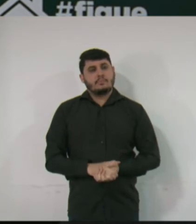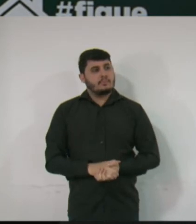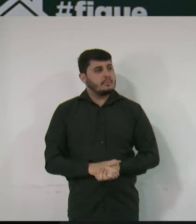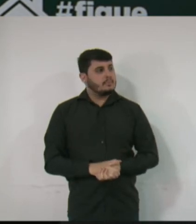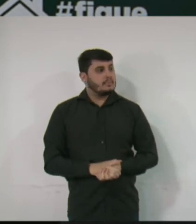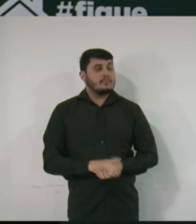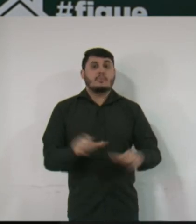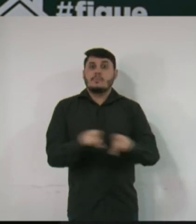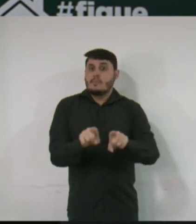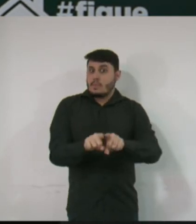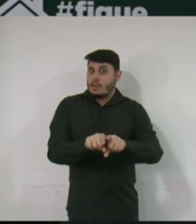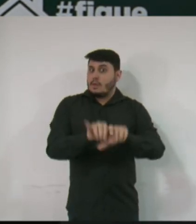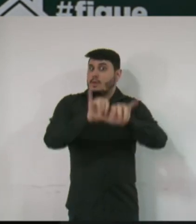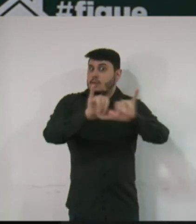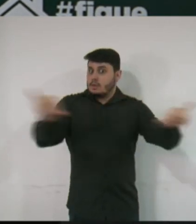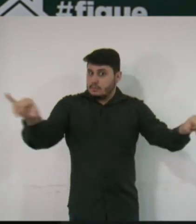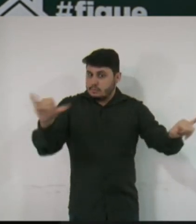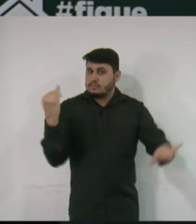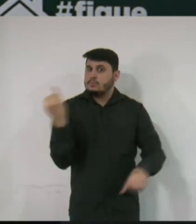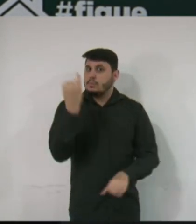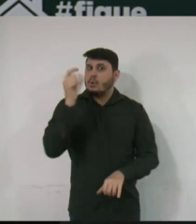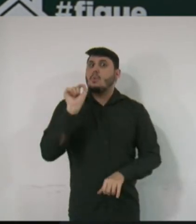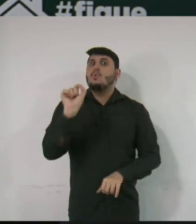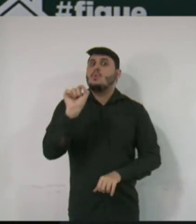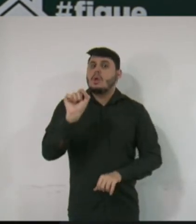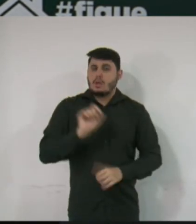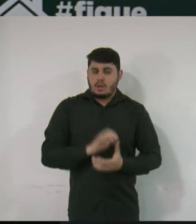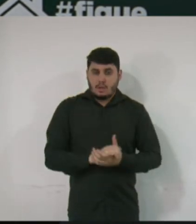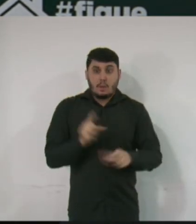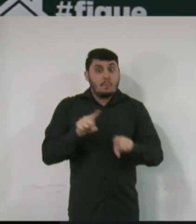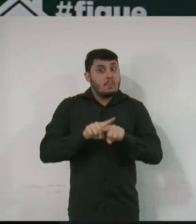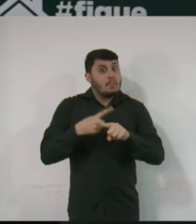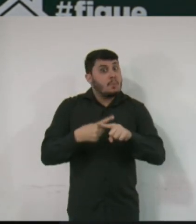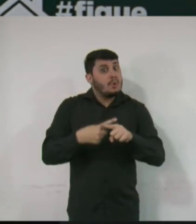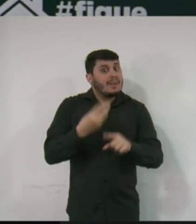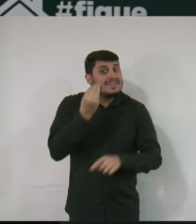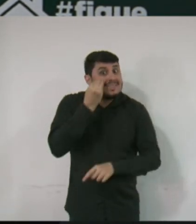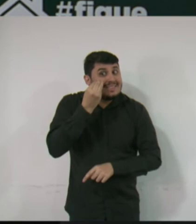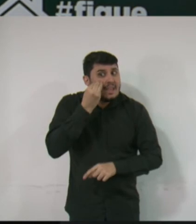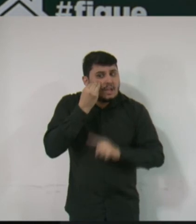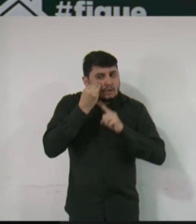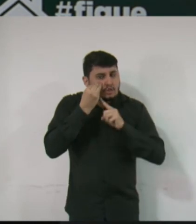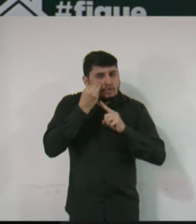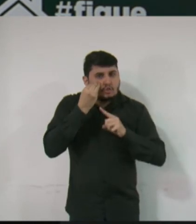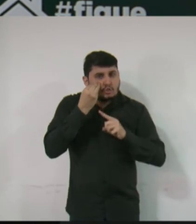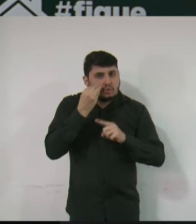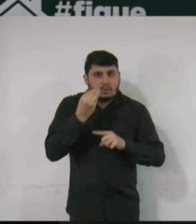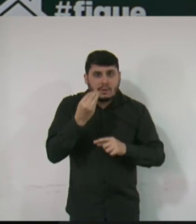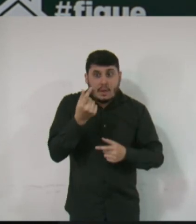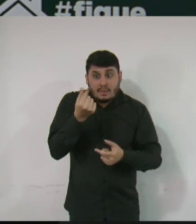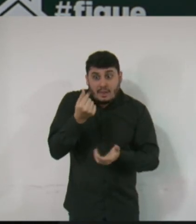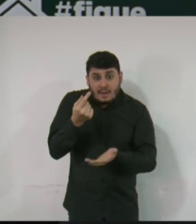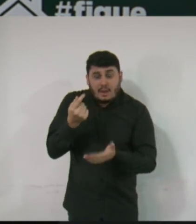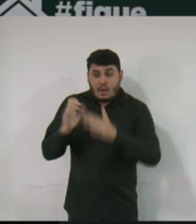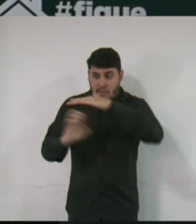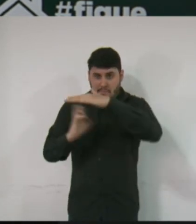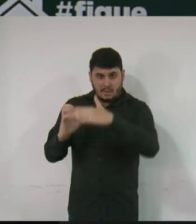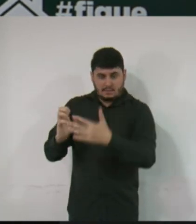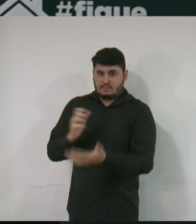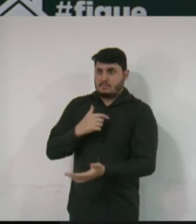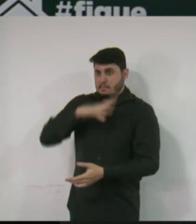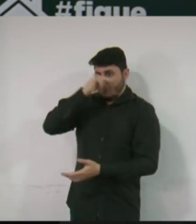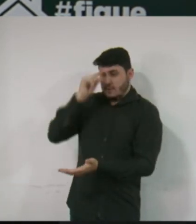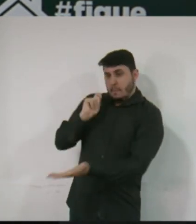E é importante destacar que, como foram testes, não teve nenhum tipo de ônus, nenhum tipo de custo por parte da Prefeitura